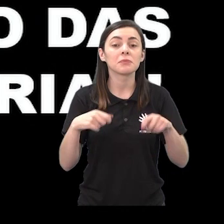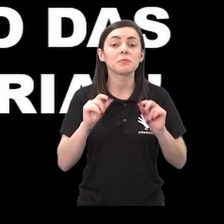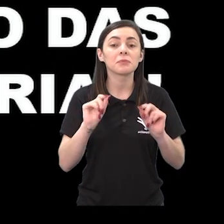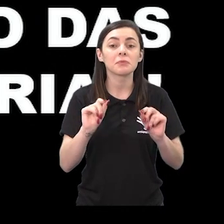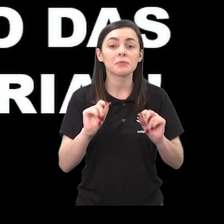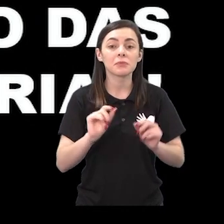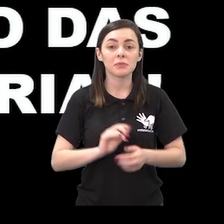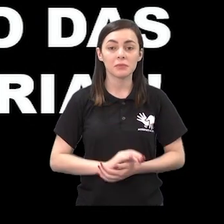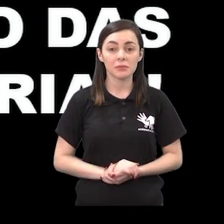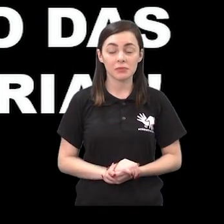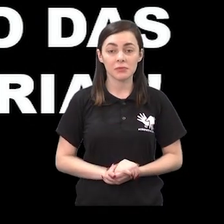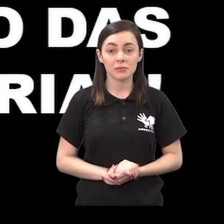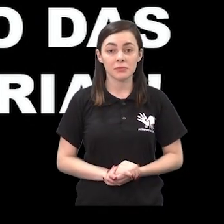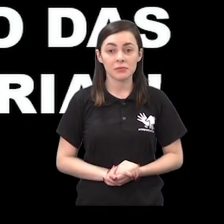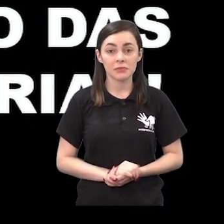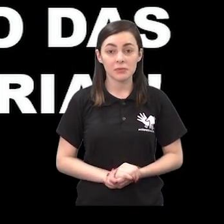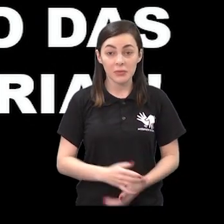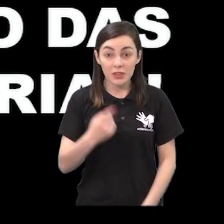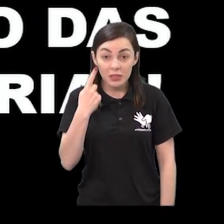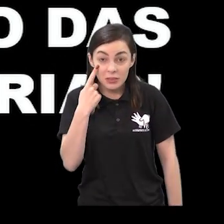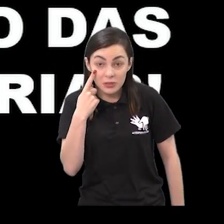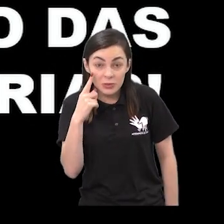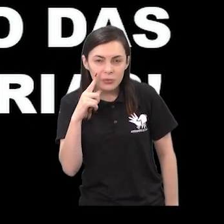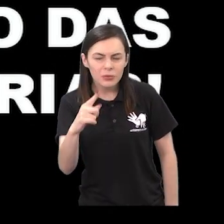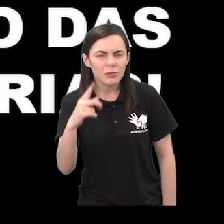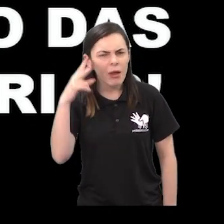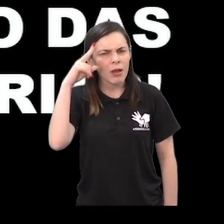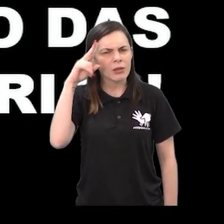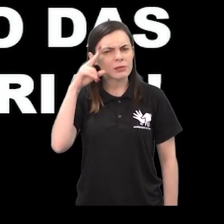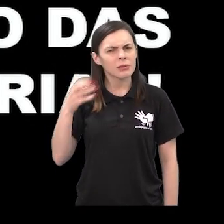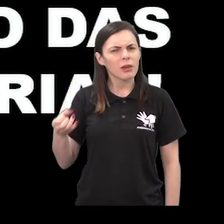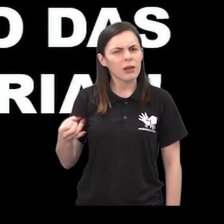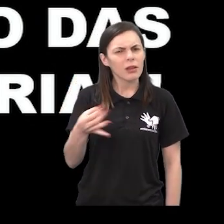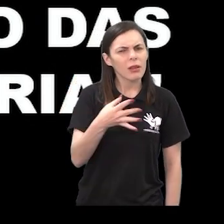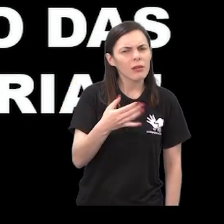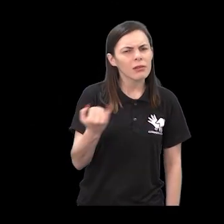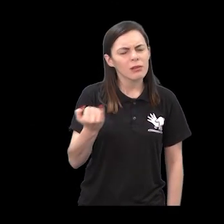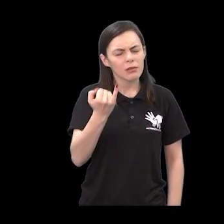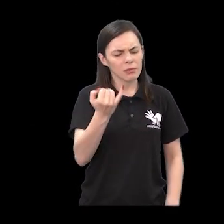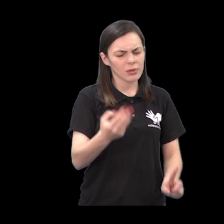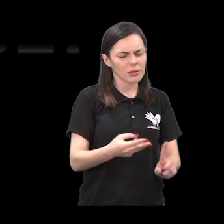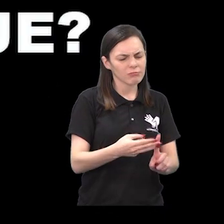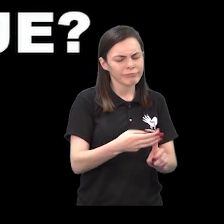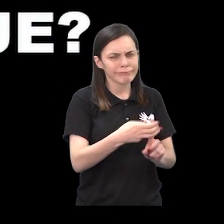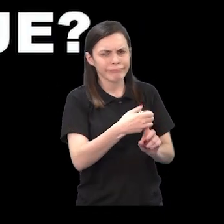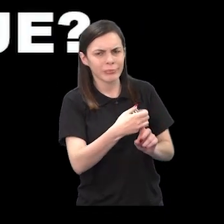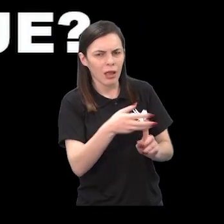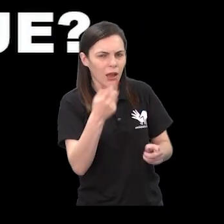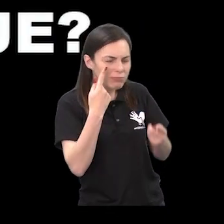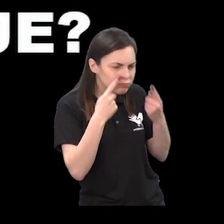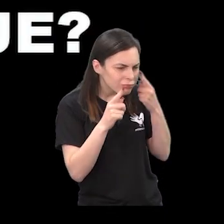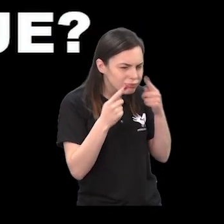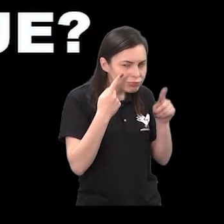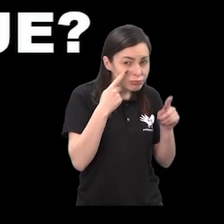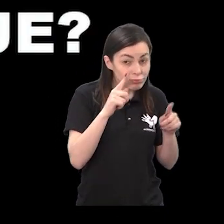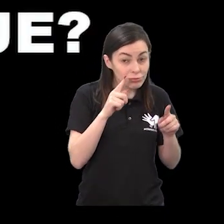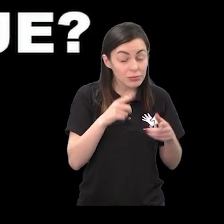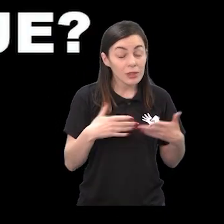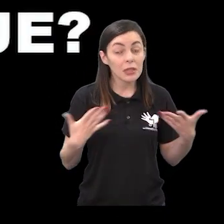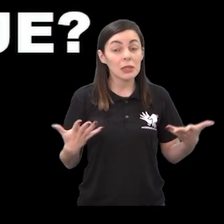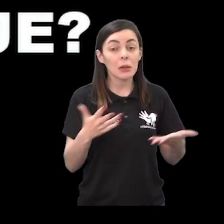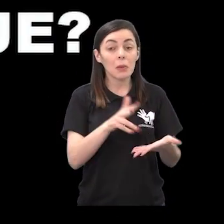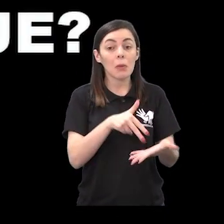quê? Descobrir o mundo das histórias e para isso nós vamos ter que desvendar alguns mistérios, ok? Então, qual